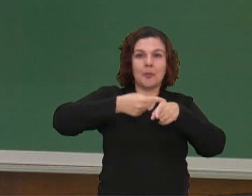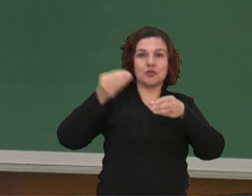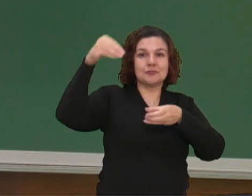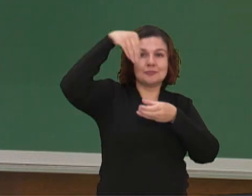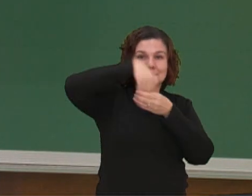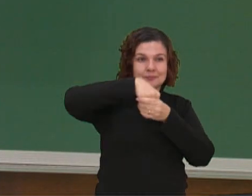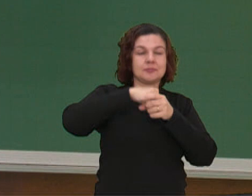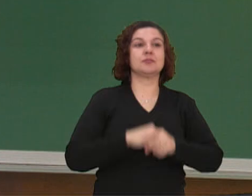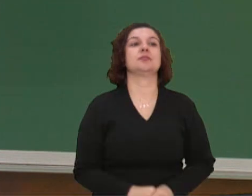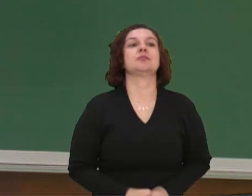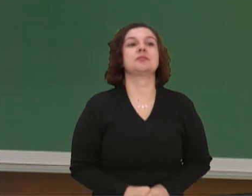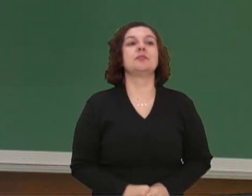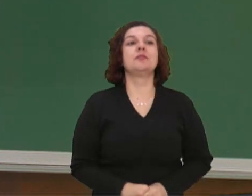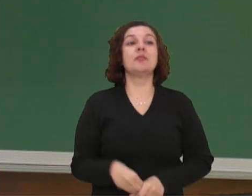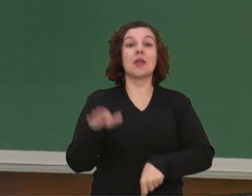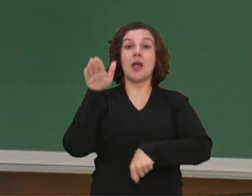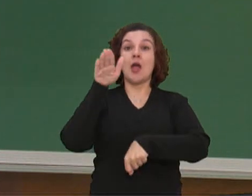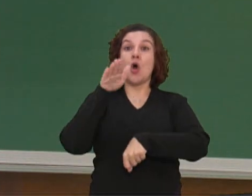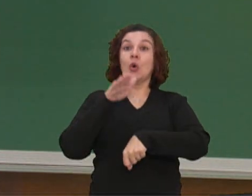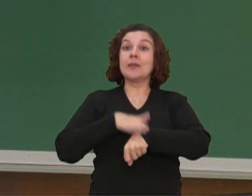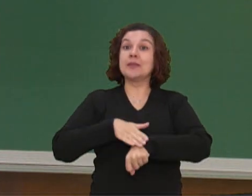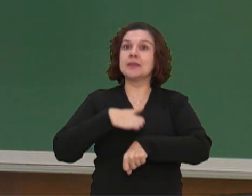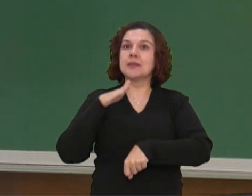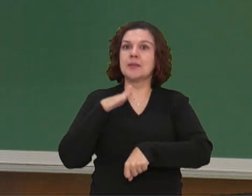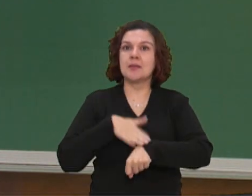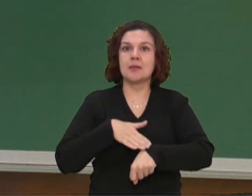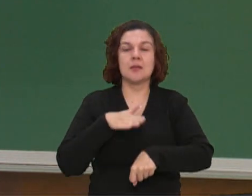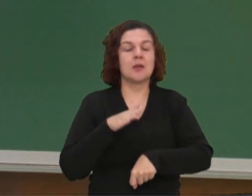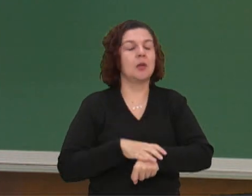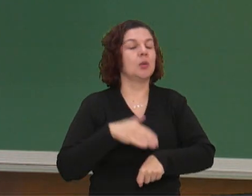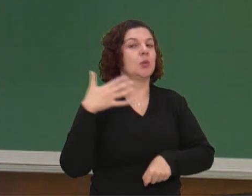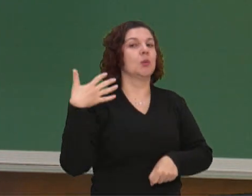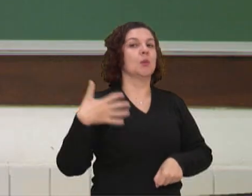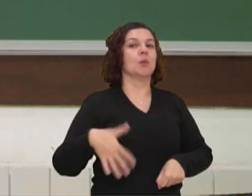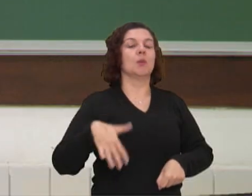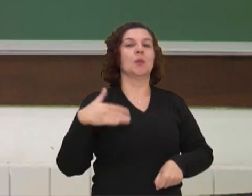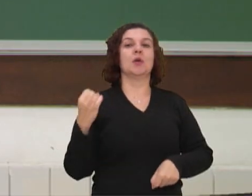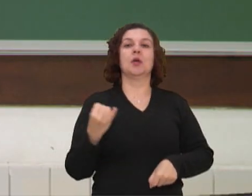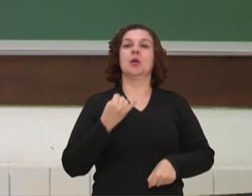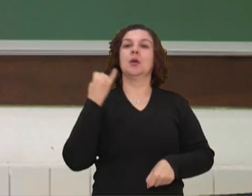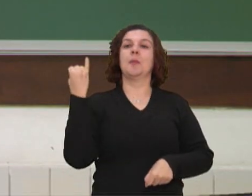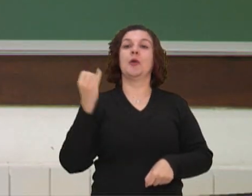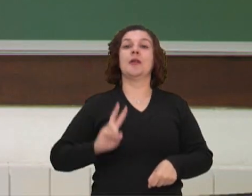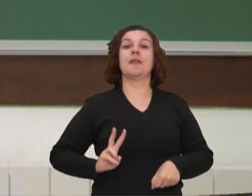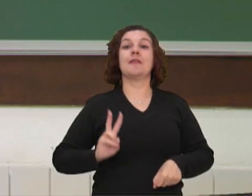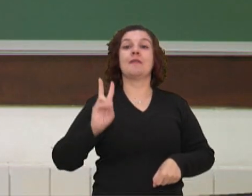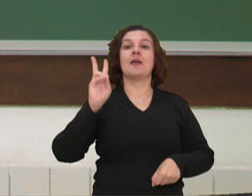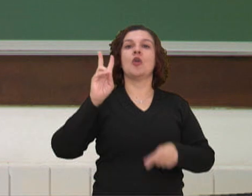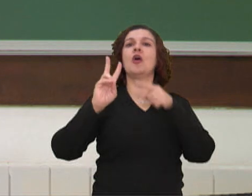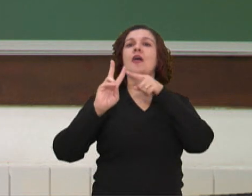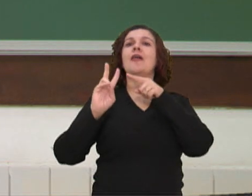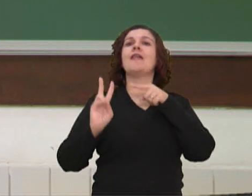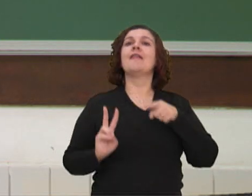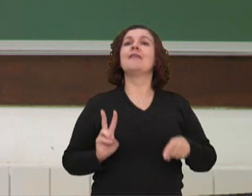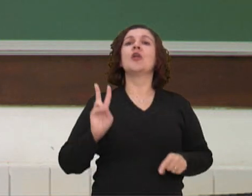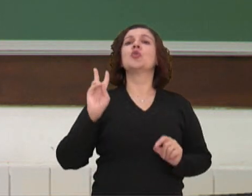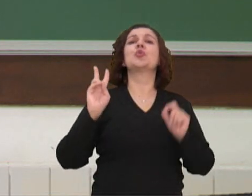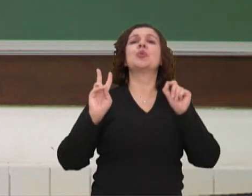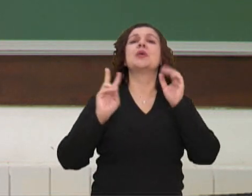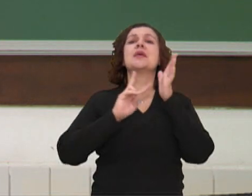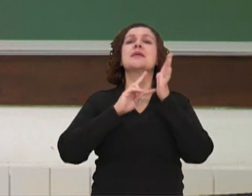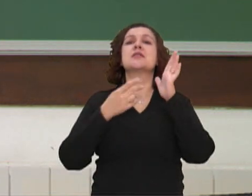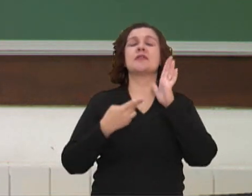ritmo. O tempo se tornou valioso. Então, o que mudou no trabalho? Quando era o